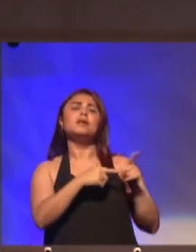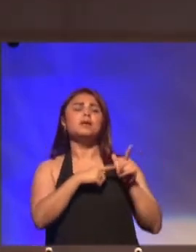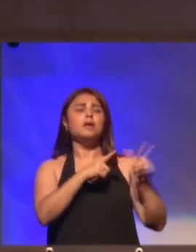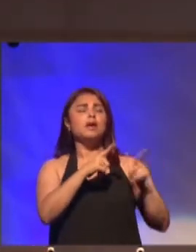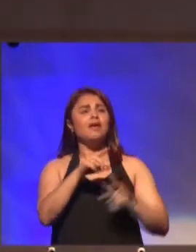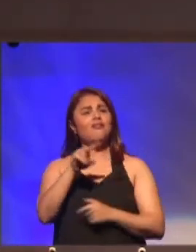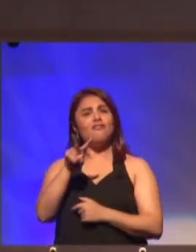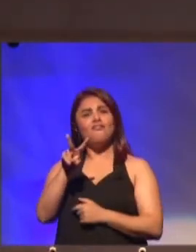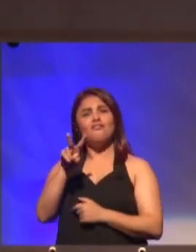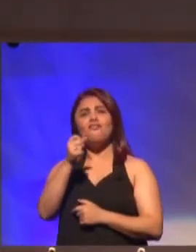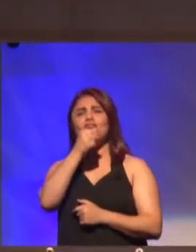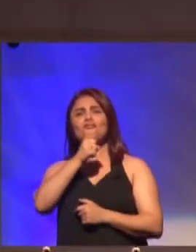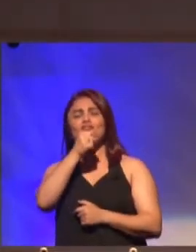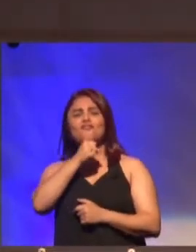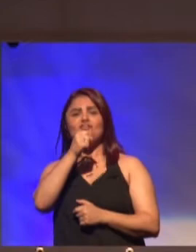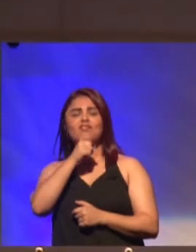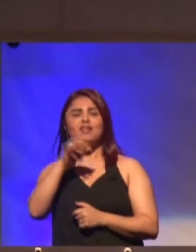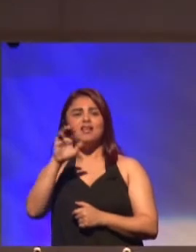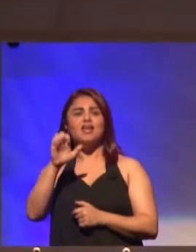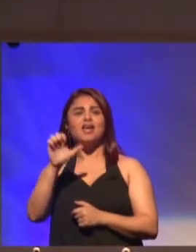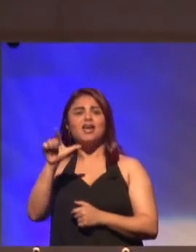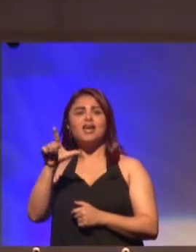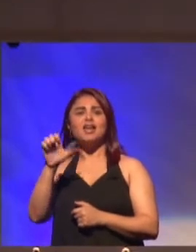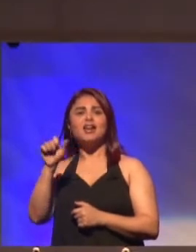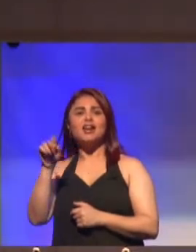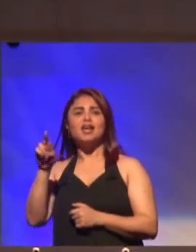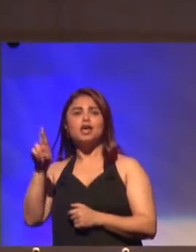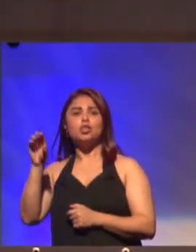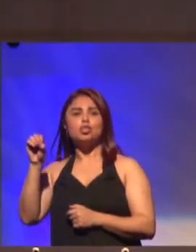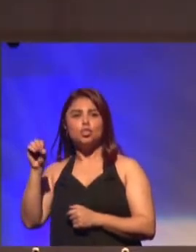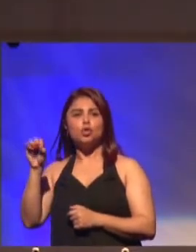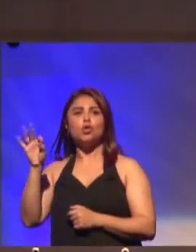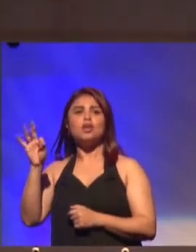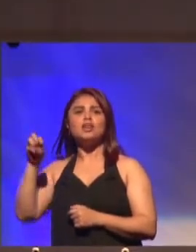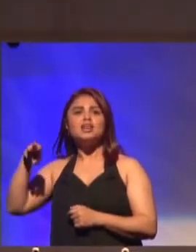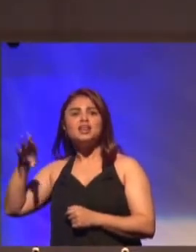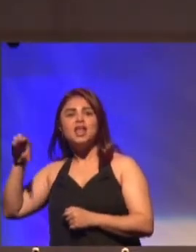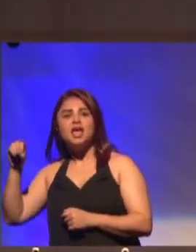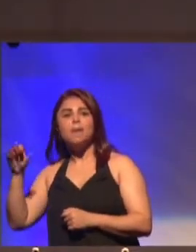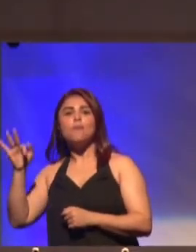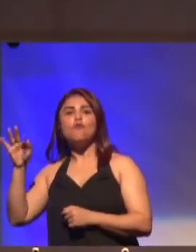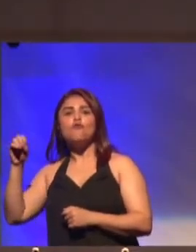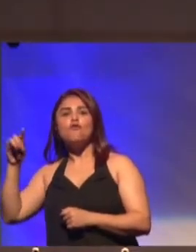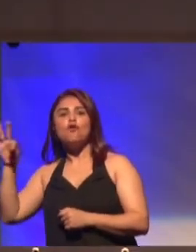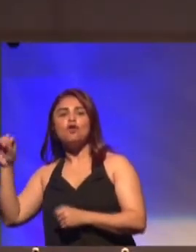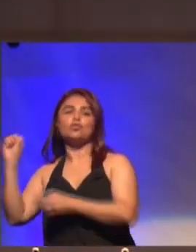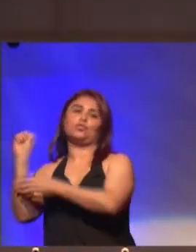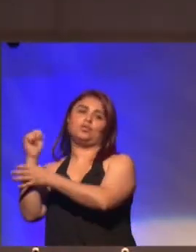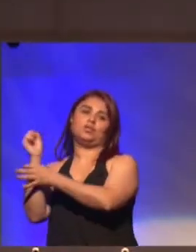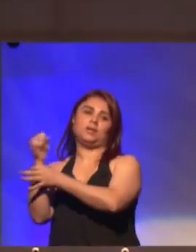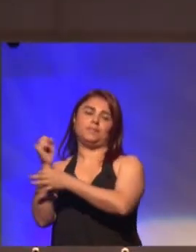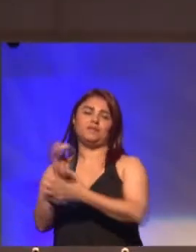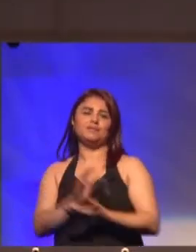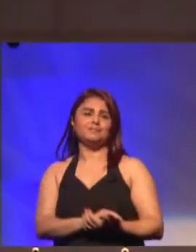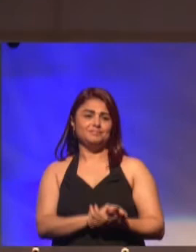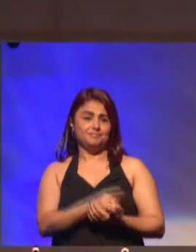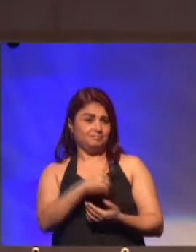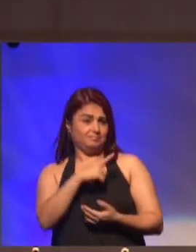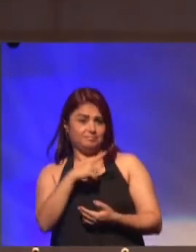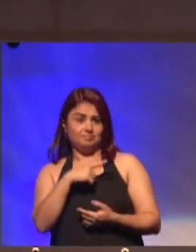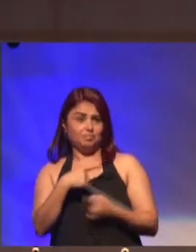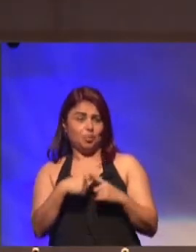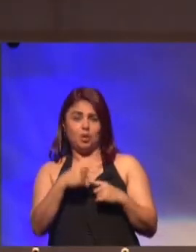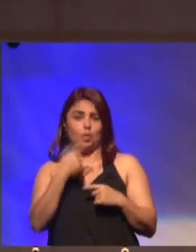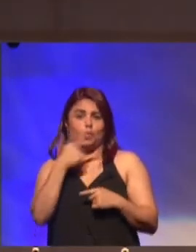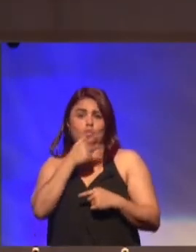é velhinho da eletrotermofototerapia. Quer dizer, só médico e fisioterapeuta pode conversar com ele pelo apelido, né? Porque eu não